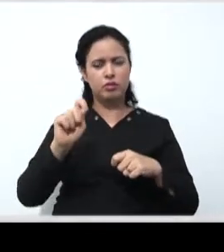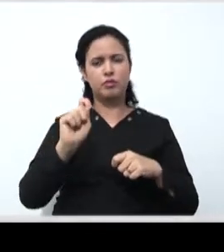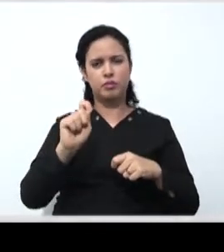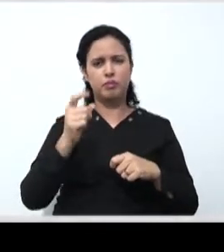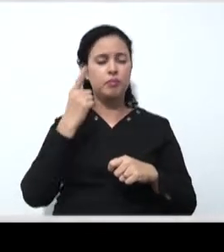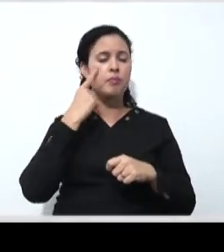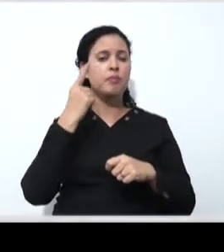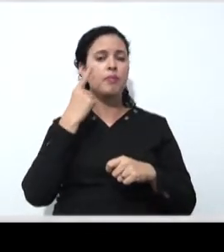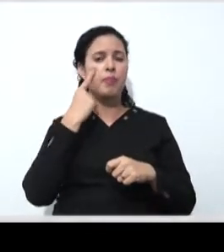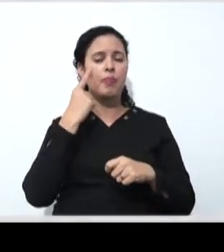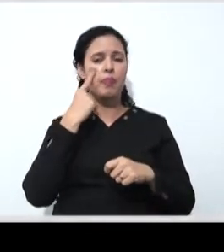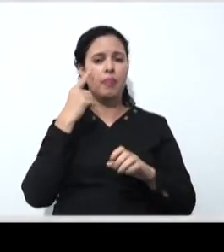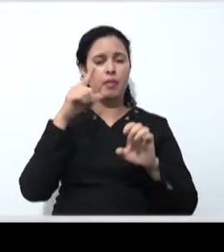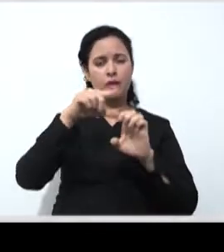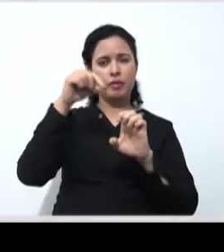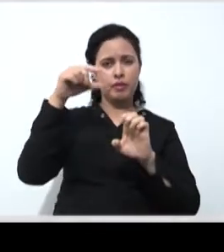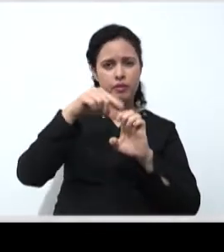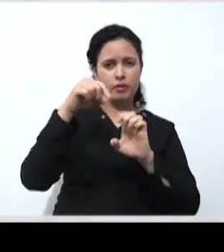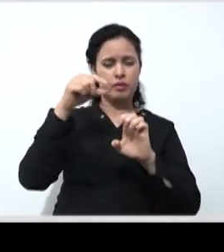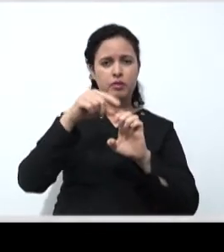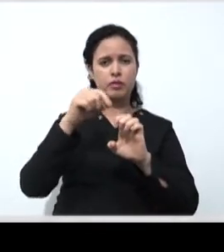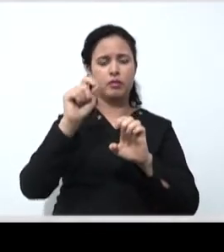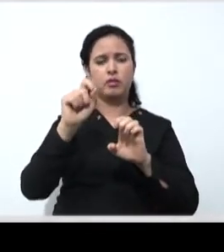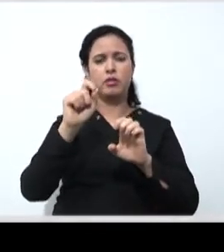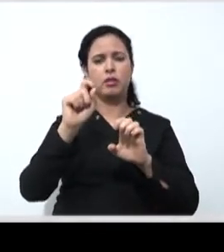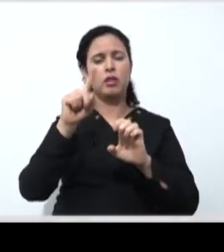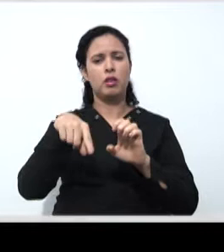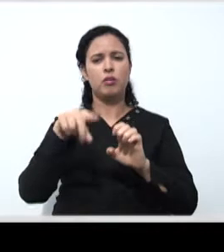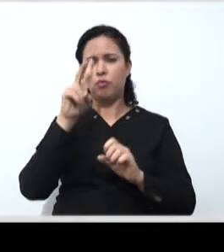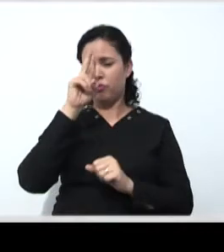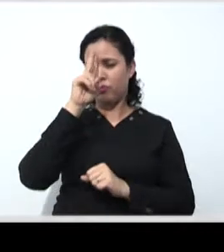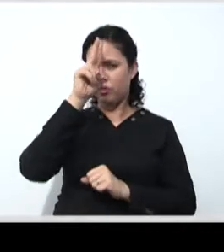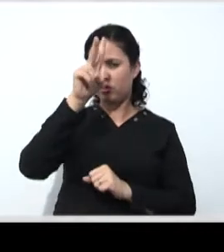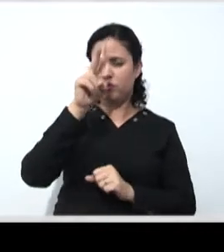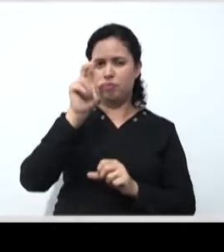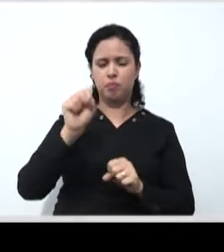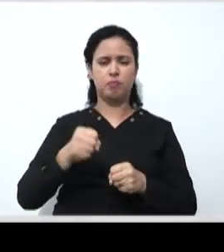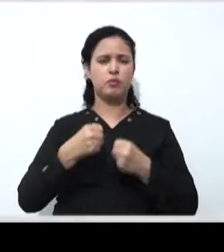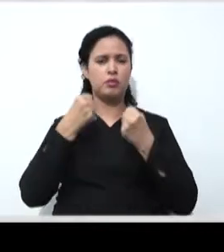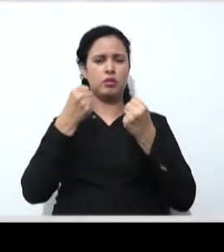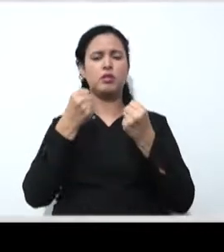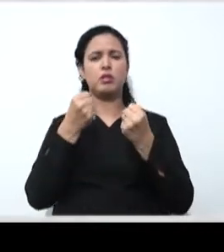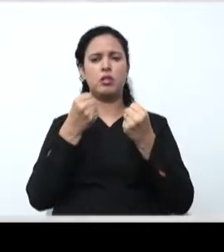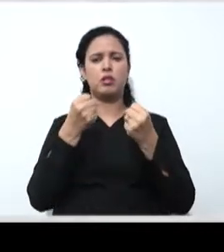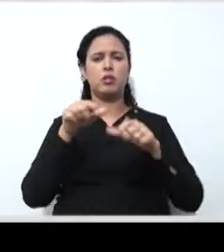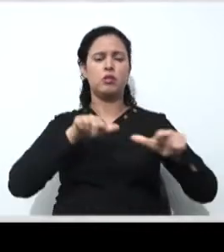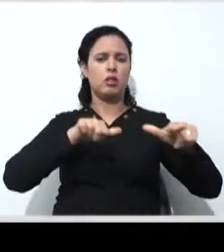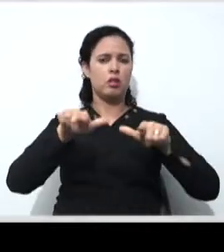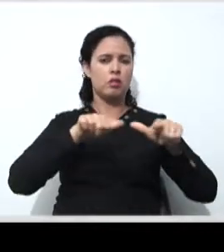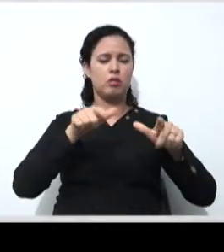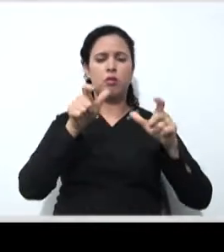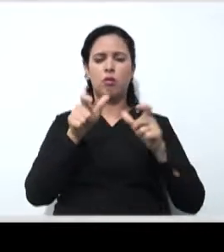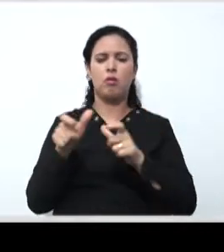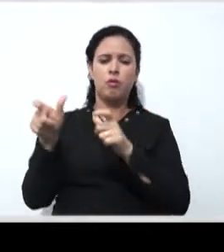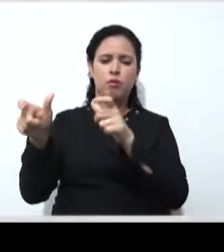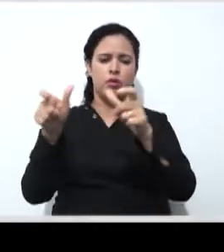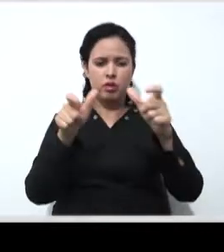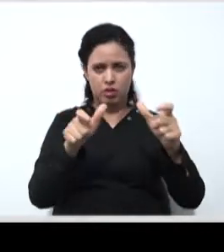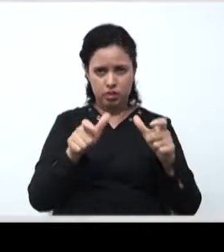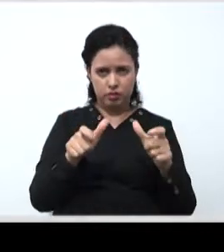o empreendedorismo ele fortalece os empreendimentos regionais locais. Então se a gente tem